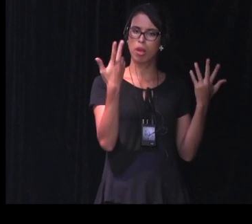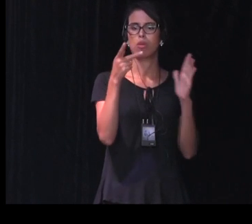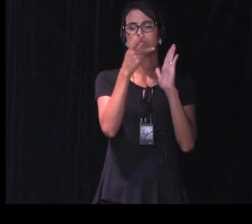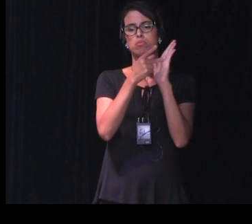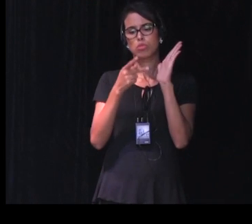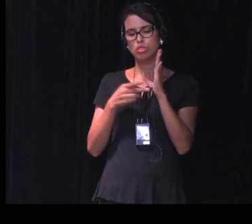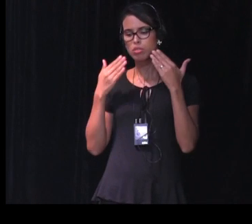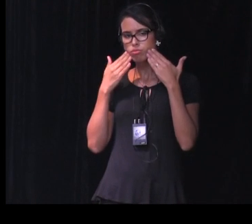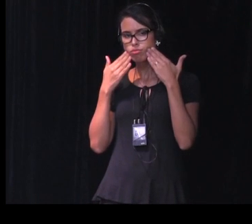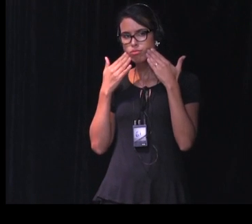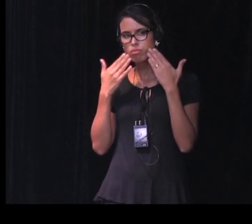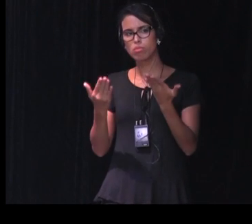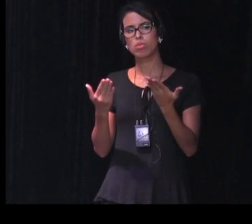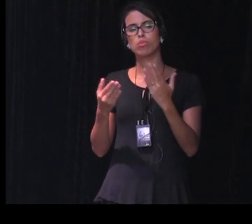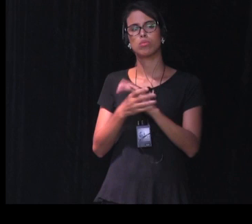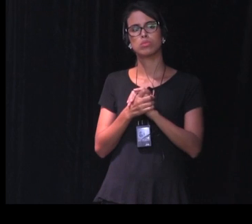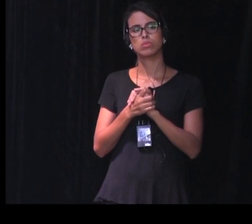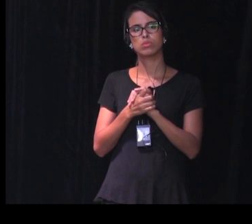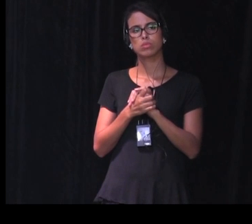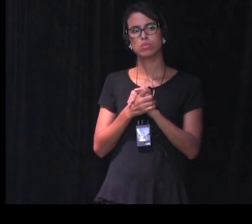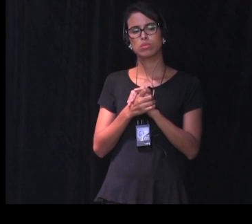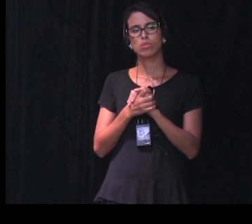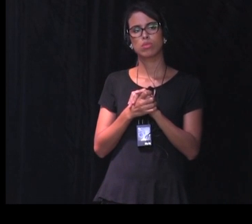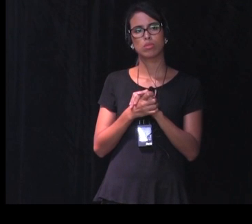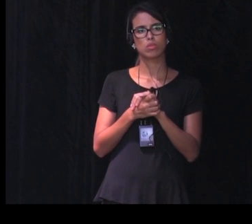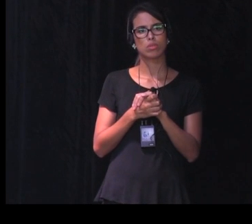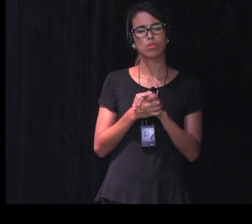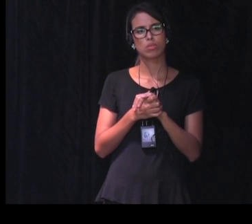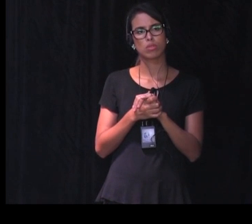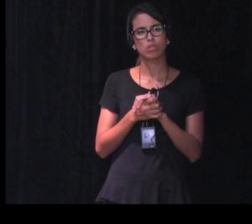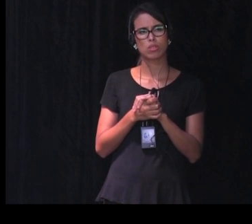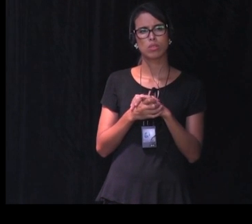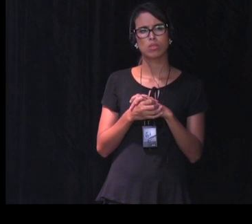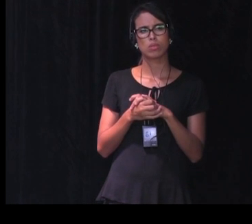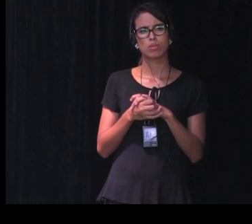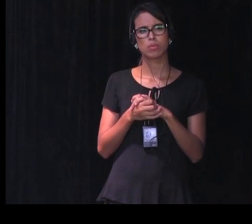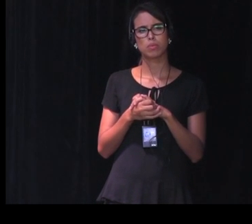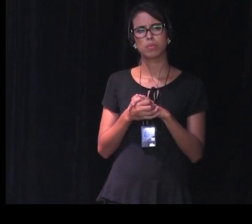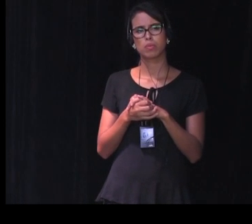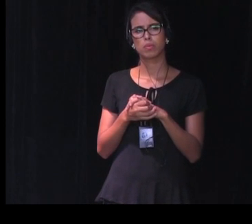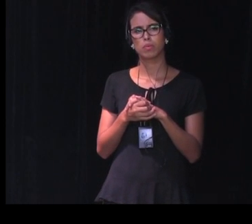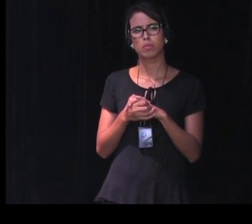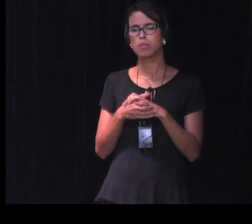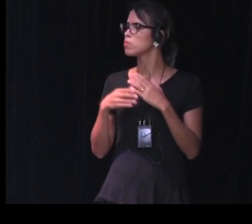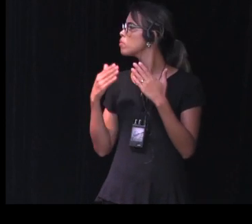Um projeto que mostra aos argentinos como pode chegar a ser. E aí se funda o que hoje em dia